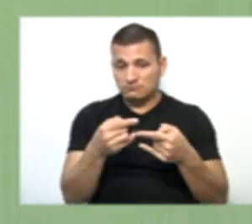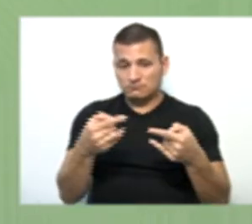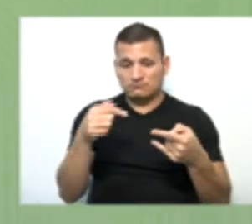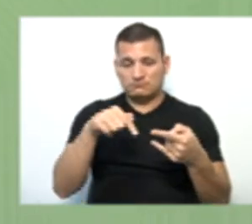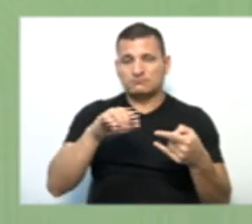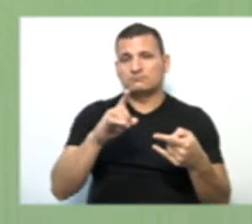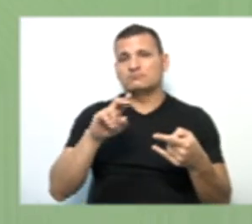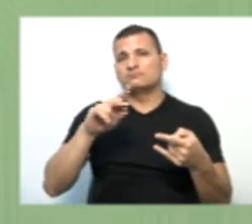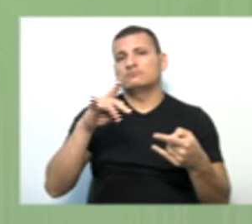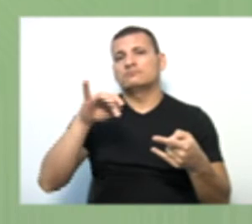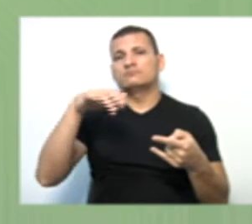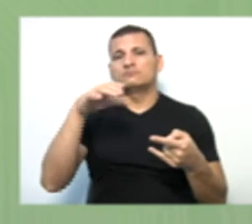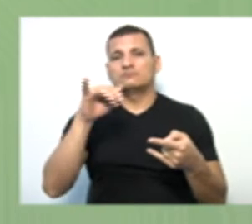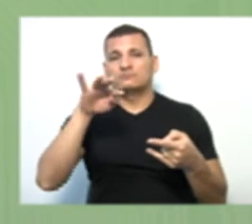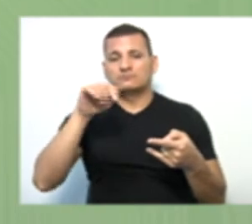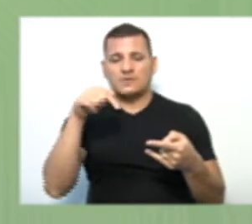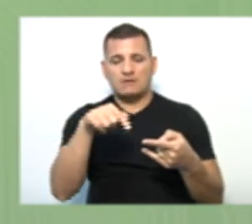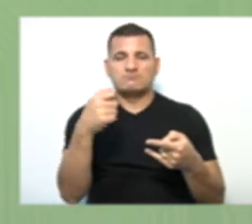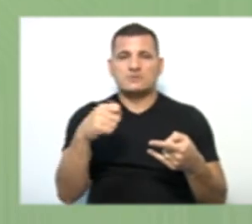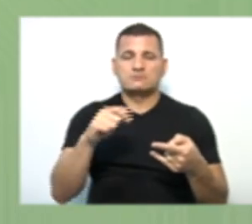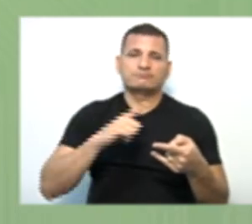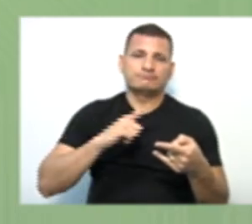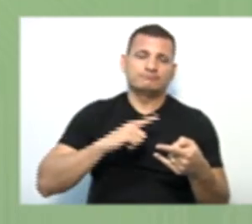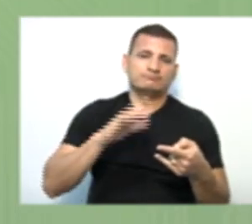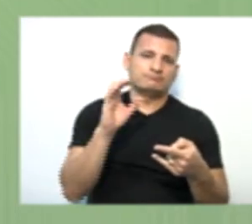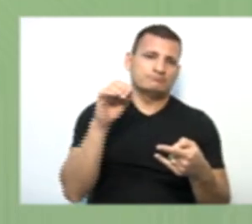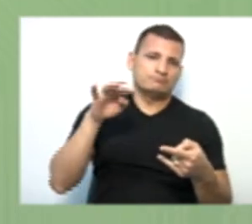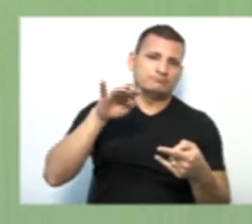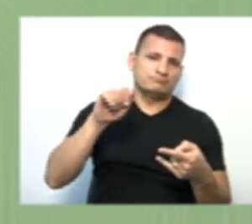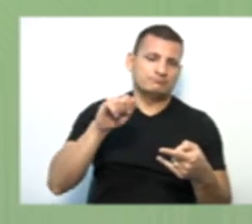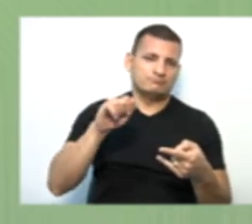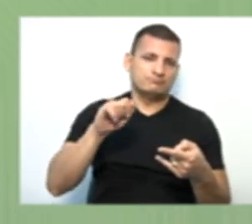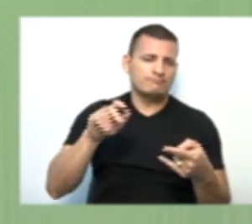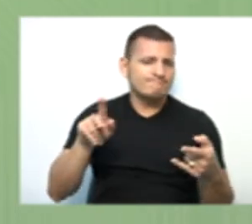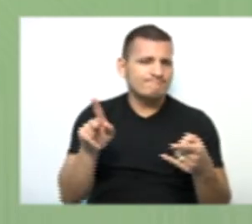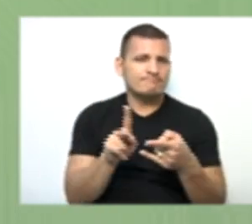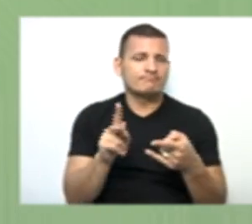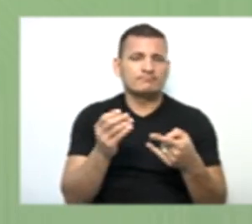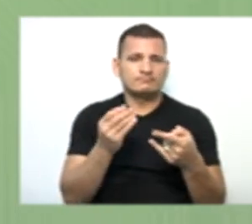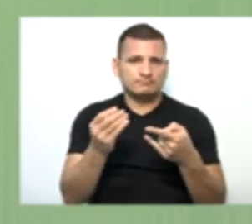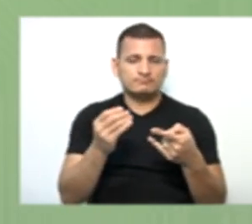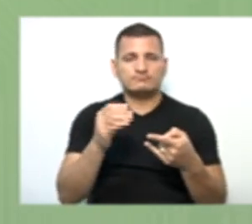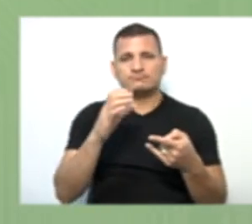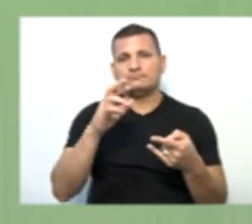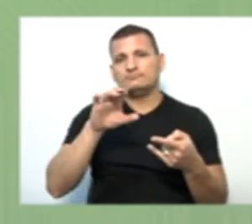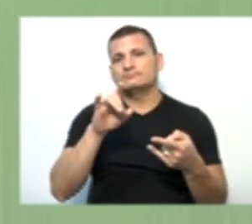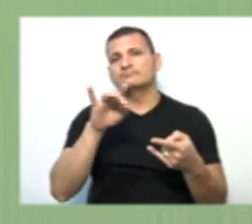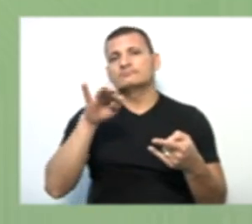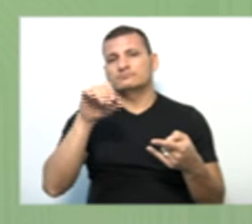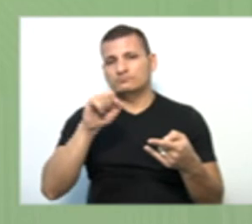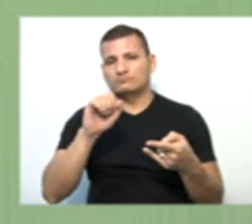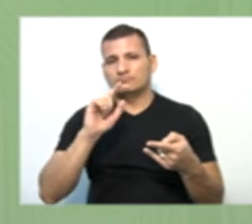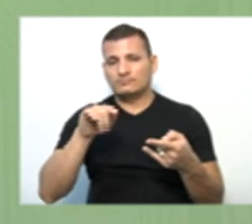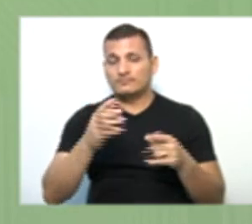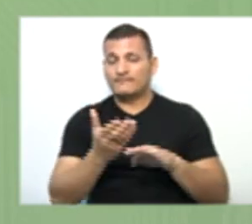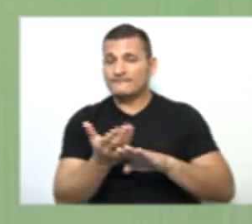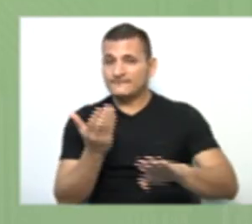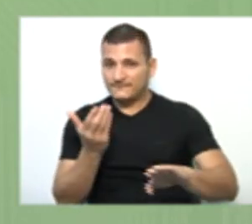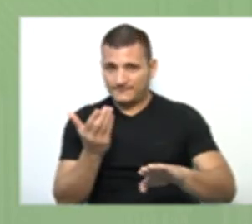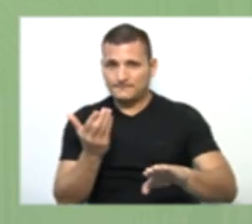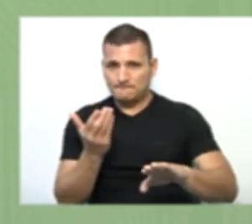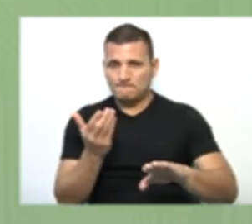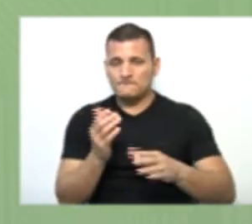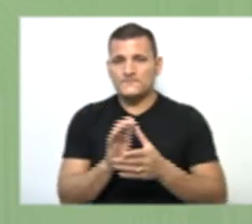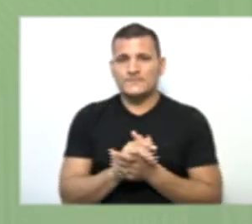criar uma conta específica chamada conta créditos com associados para separar. Quando for